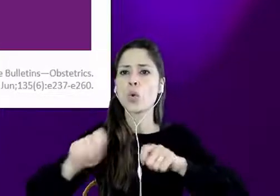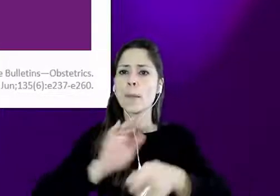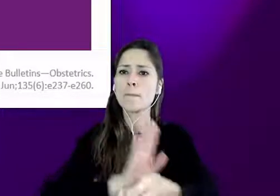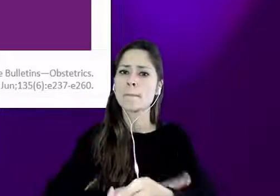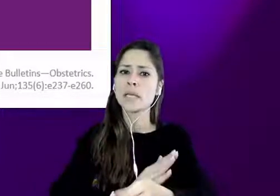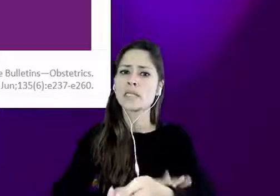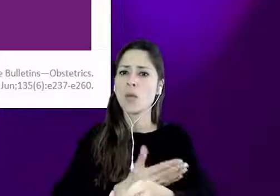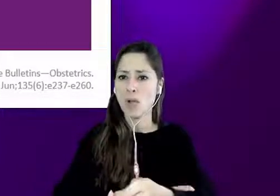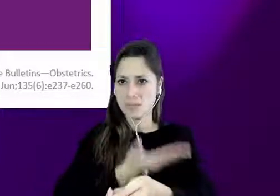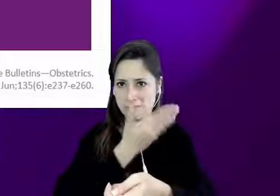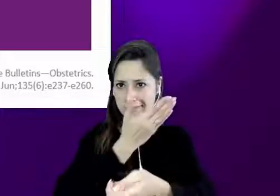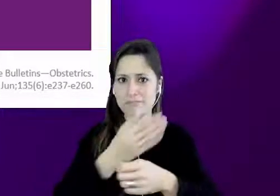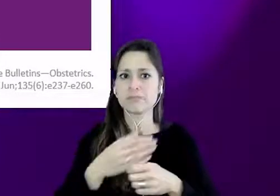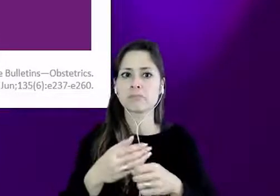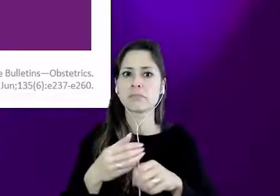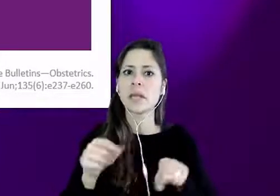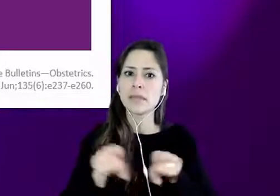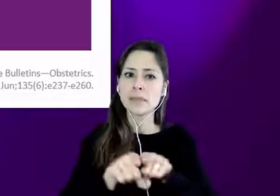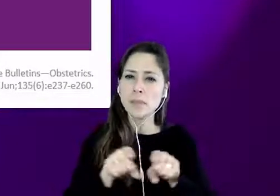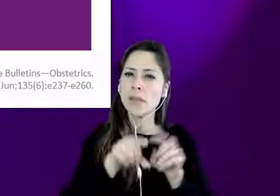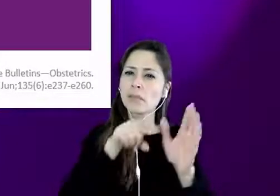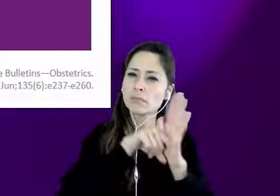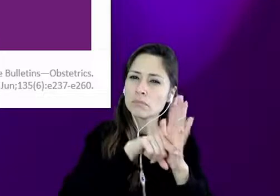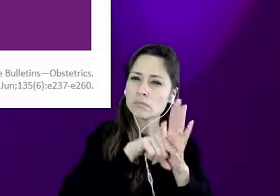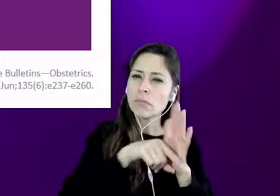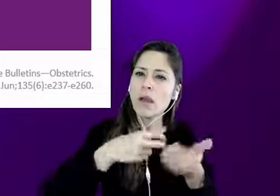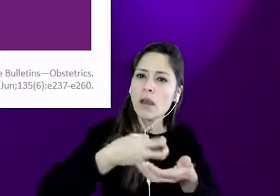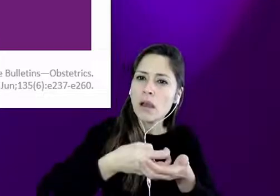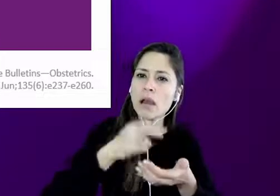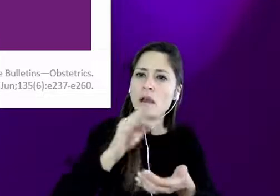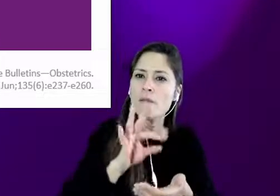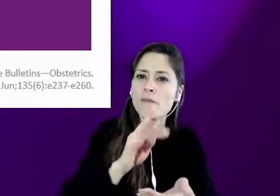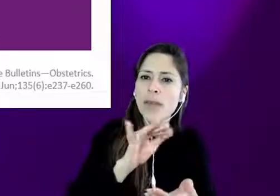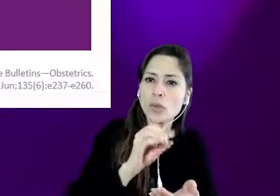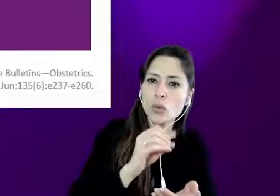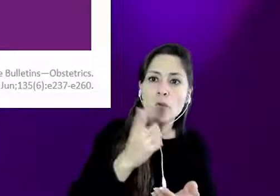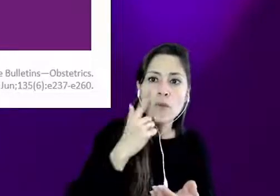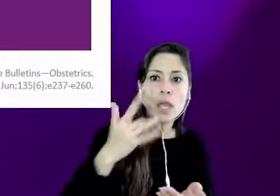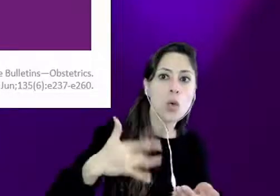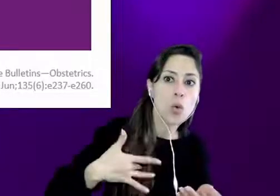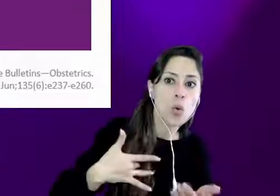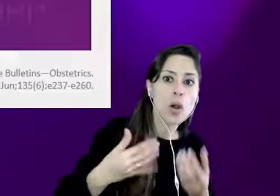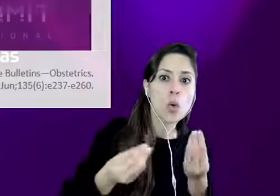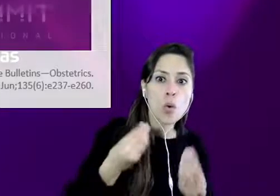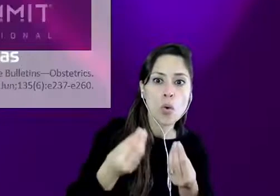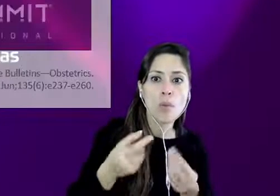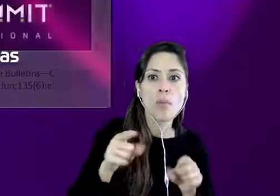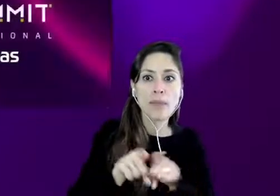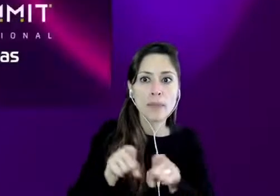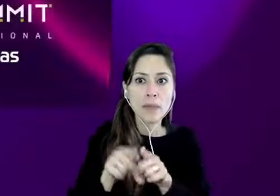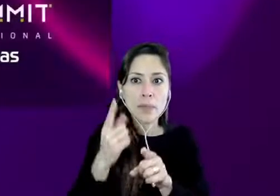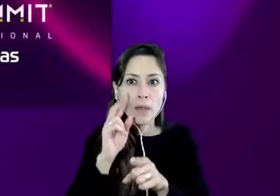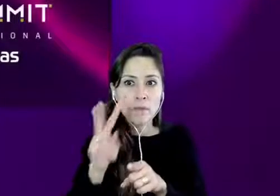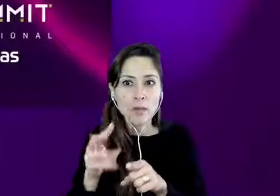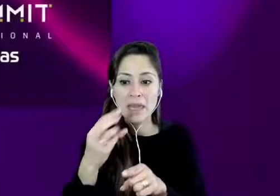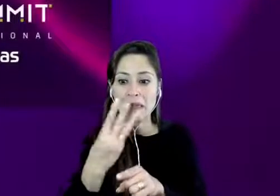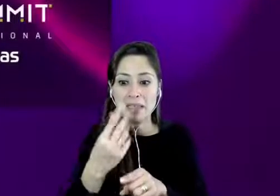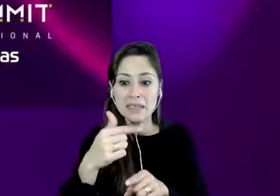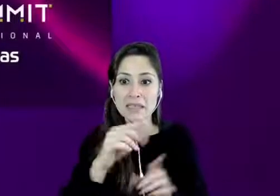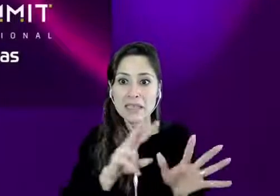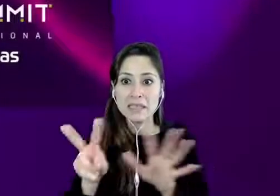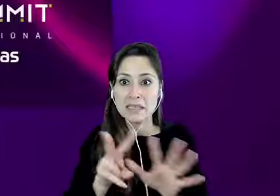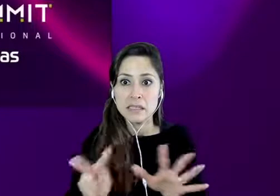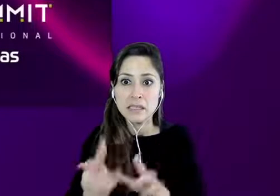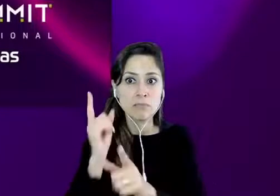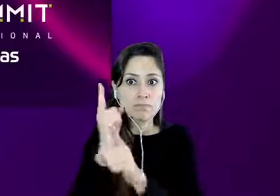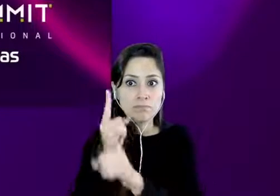segmento laboratorial, o monitoramento da condição cardíaca e a orientação de sinais de alarme com parto com 37 semanas. O parto com